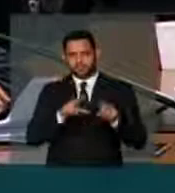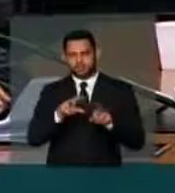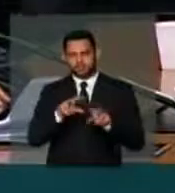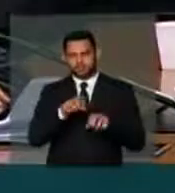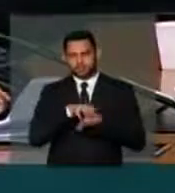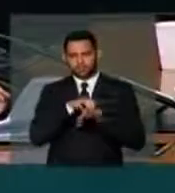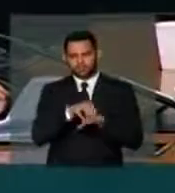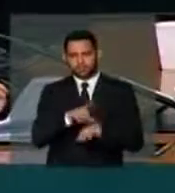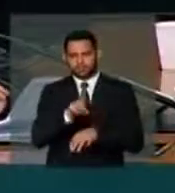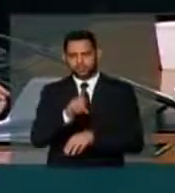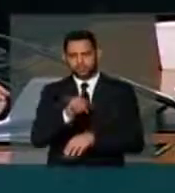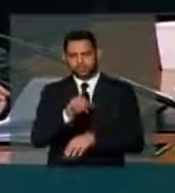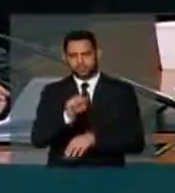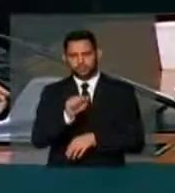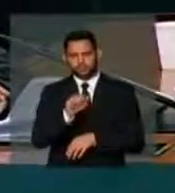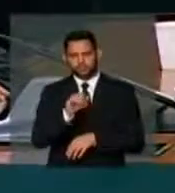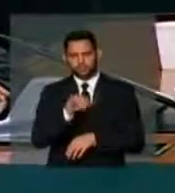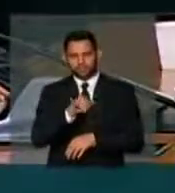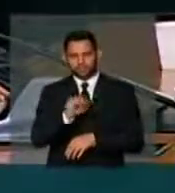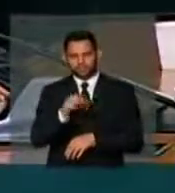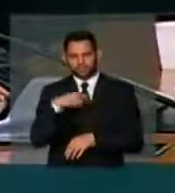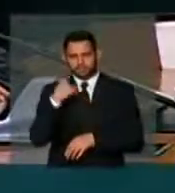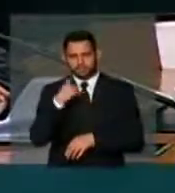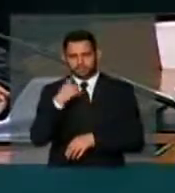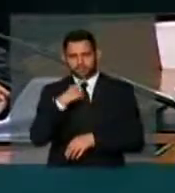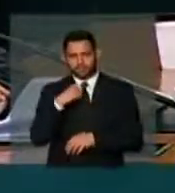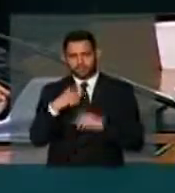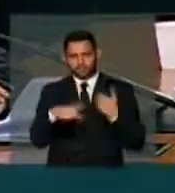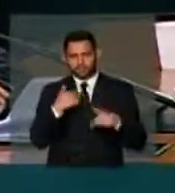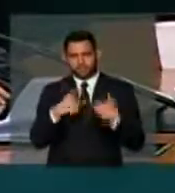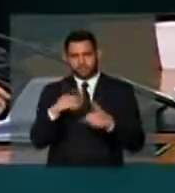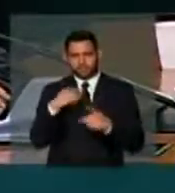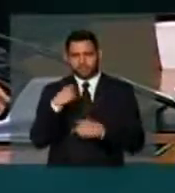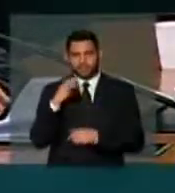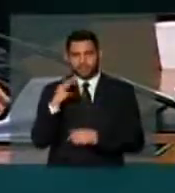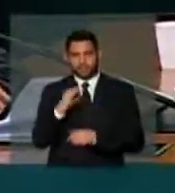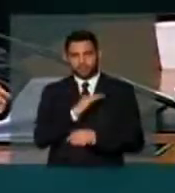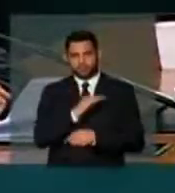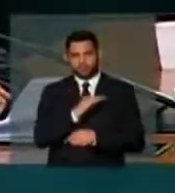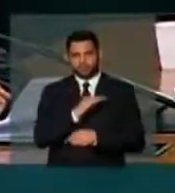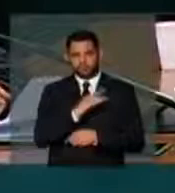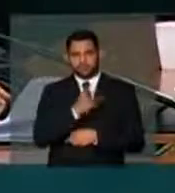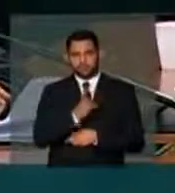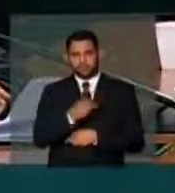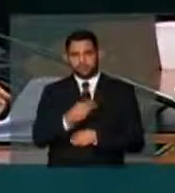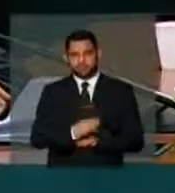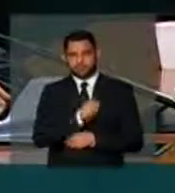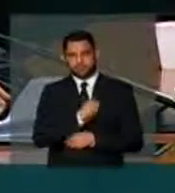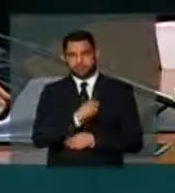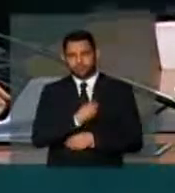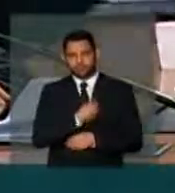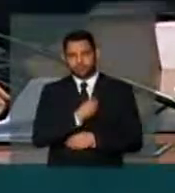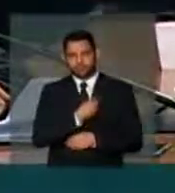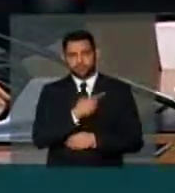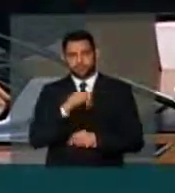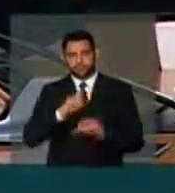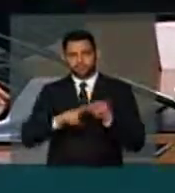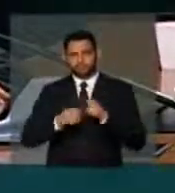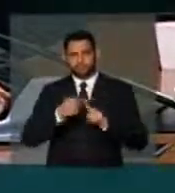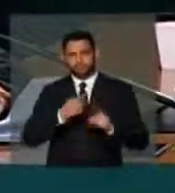Diego Andrade, um dos deputados atuantes da nossa comissão, sempre presente, trocando